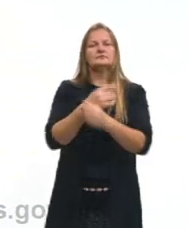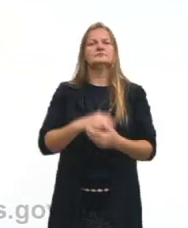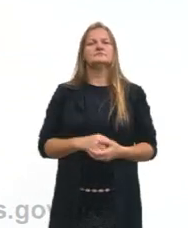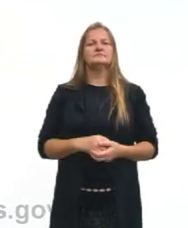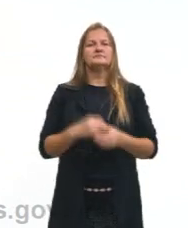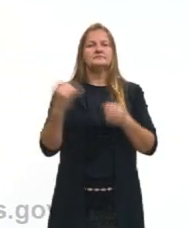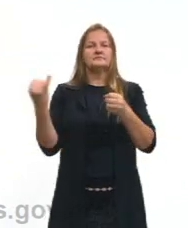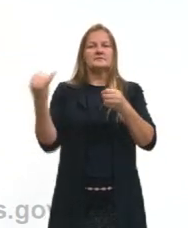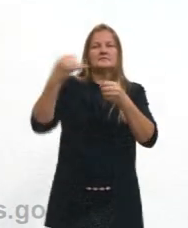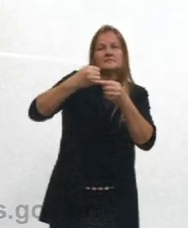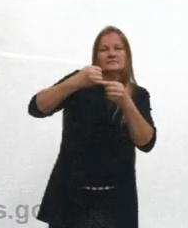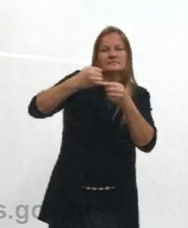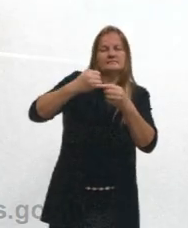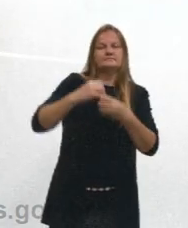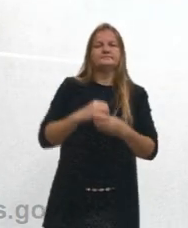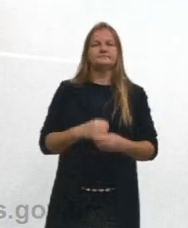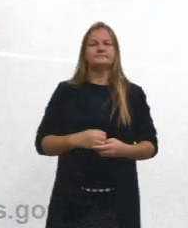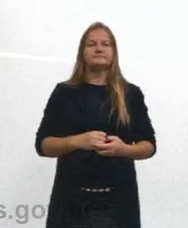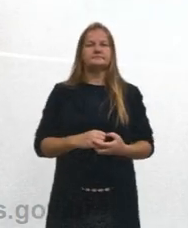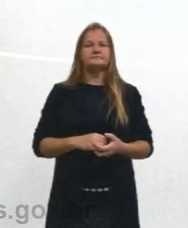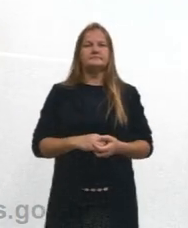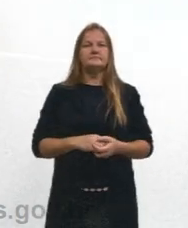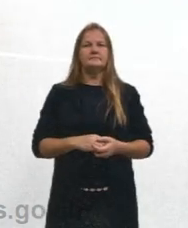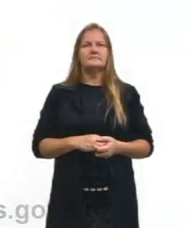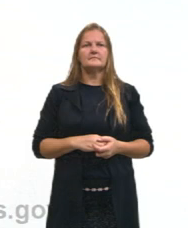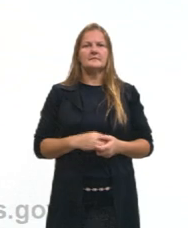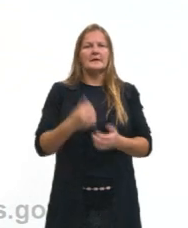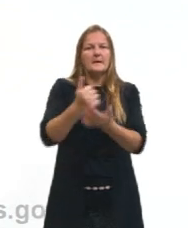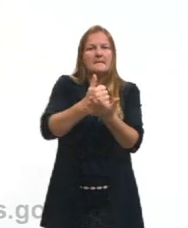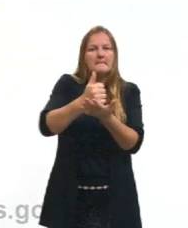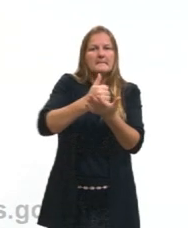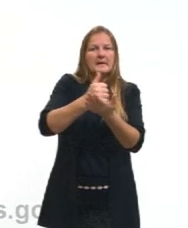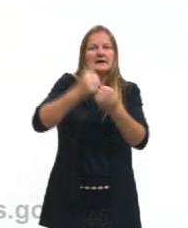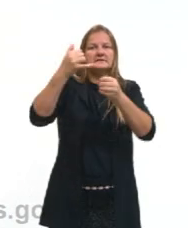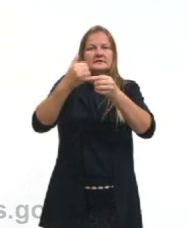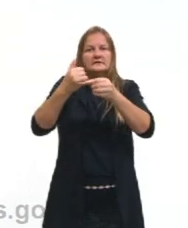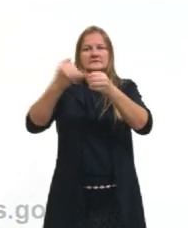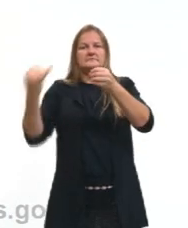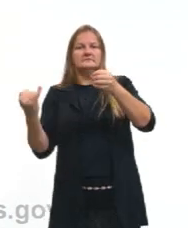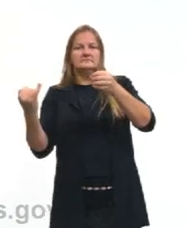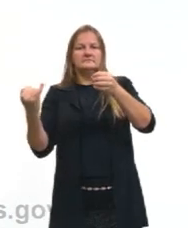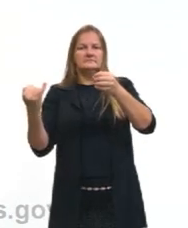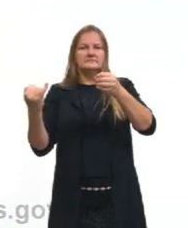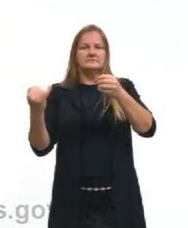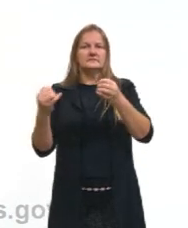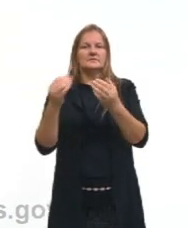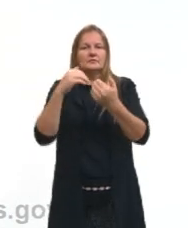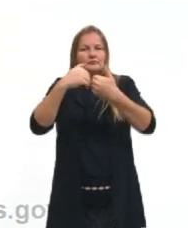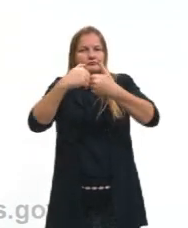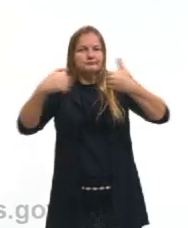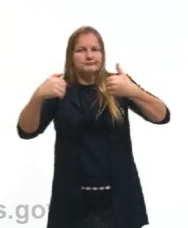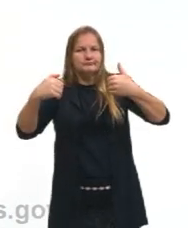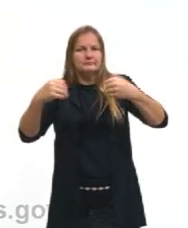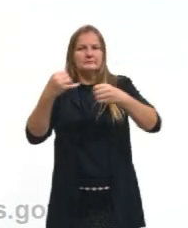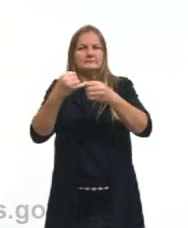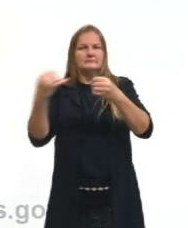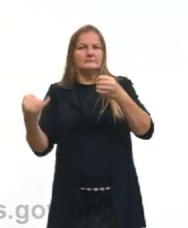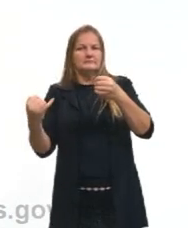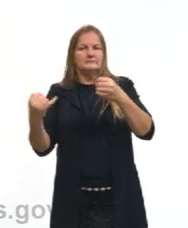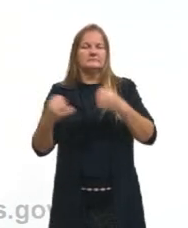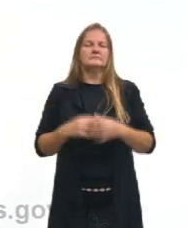ionização Oi tá base sofre dissociação iônica